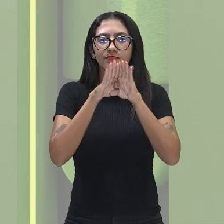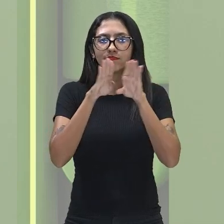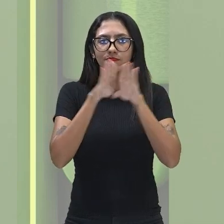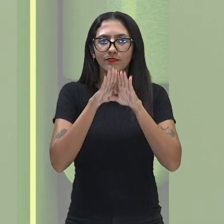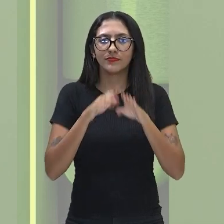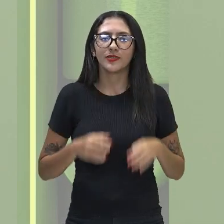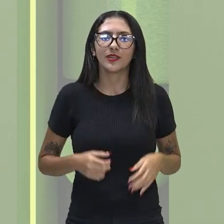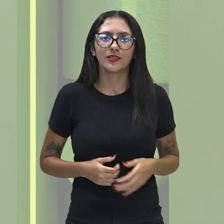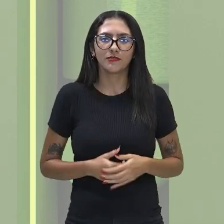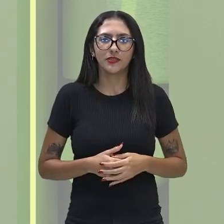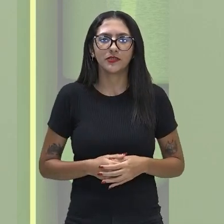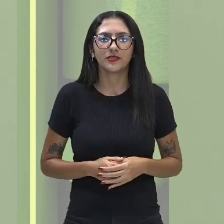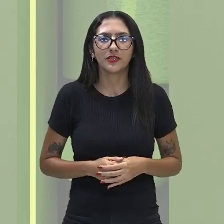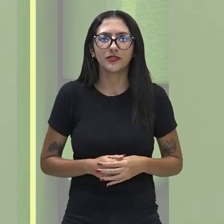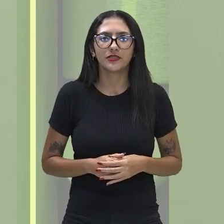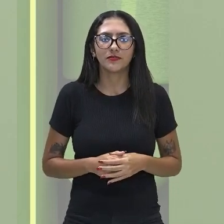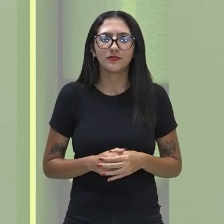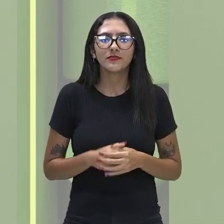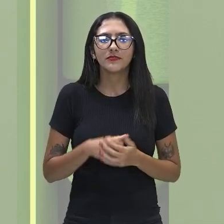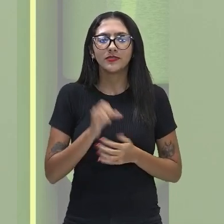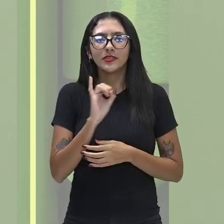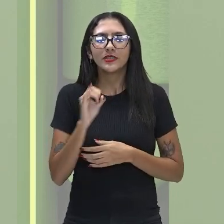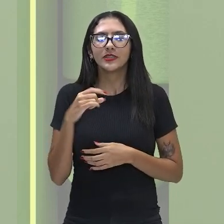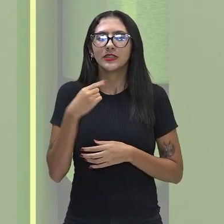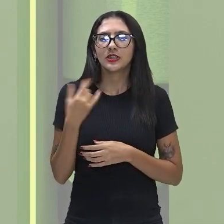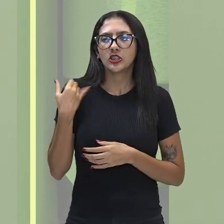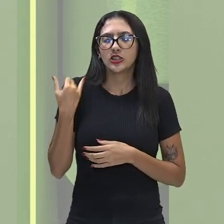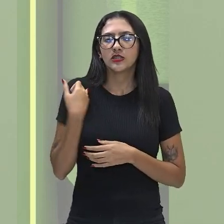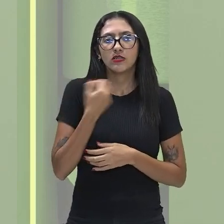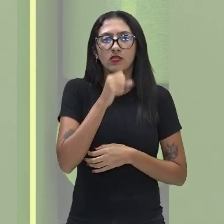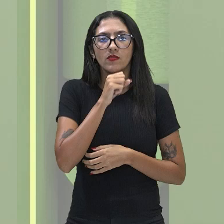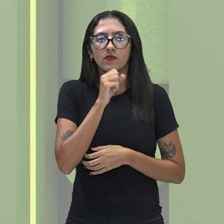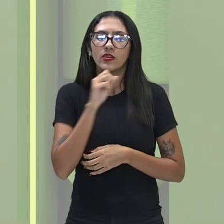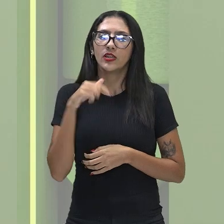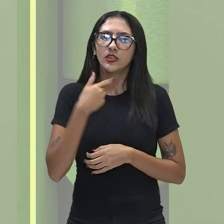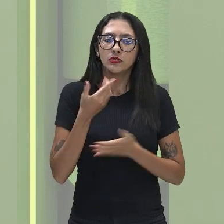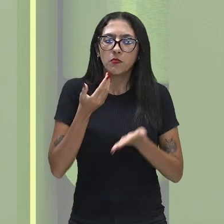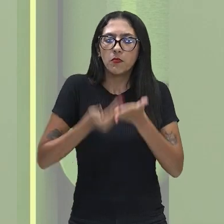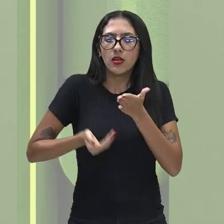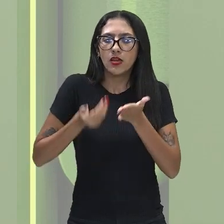perdemos, ao envelhecer, 1%